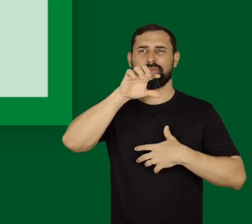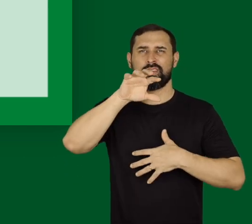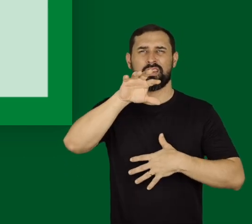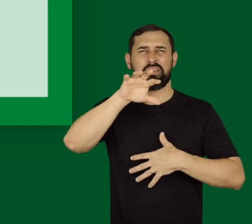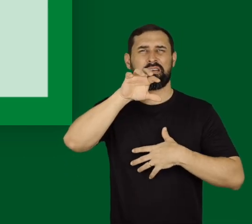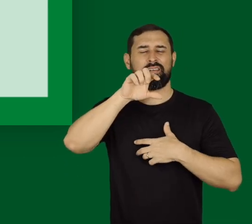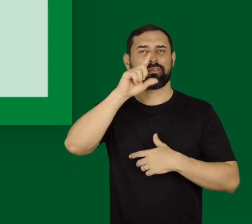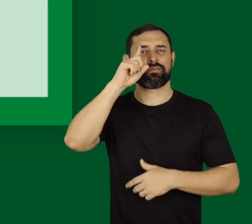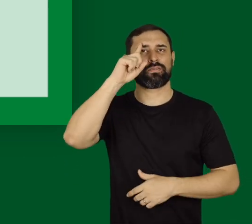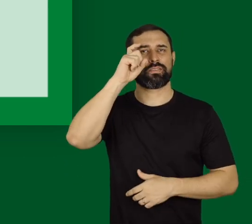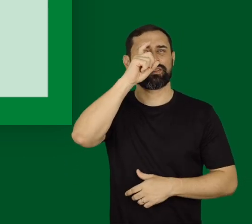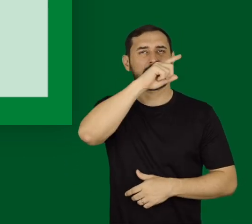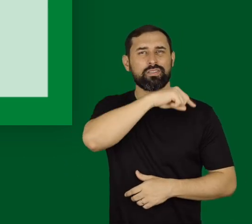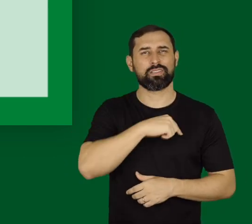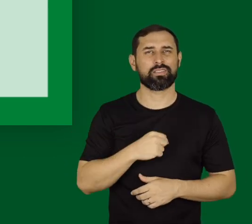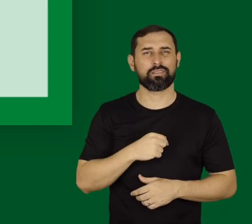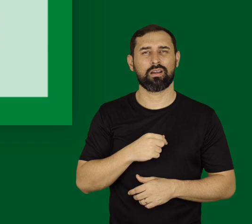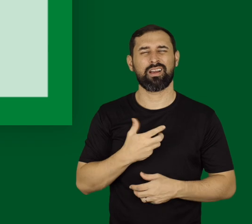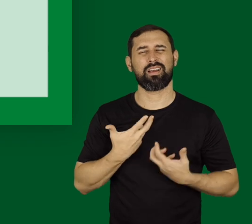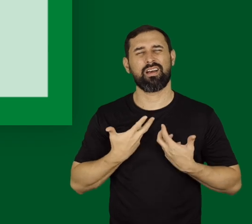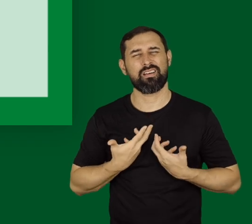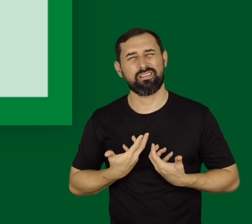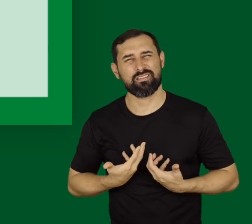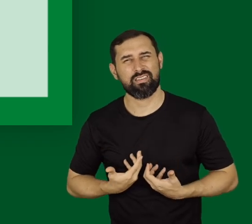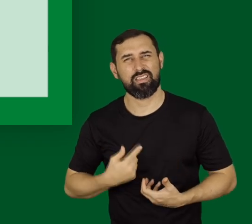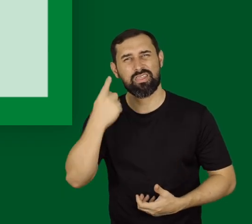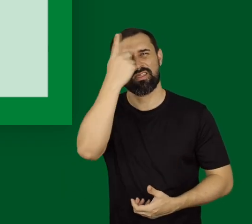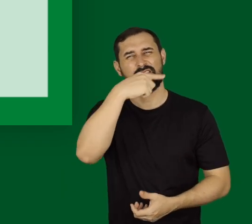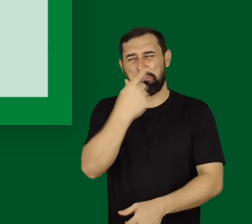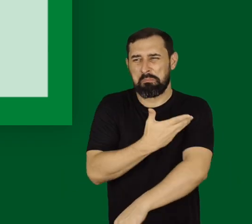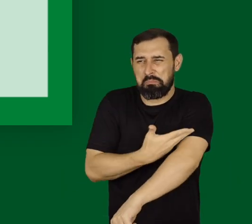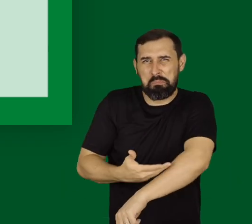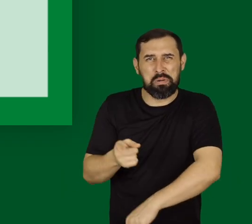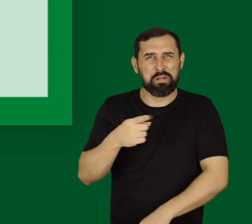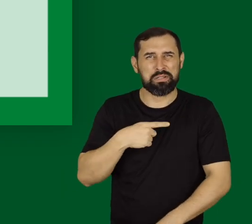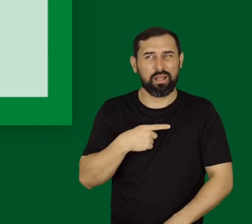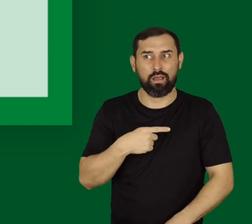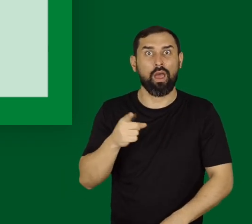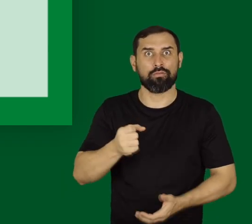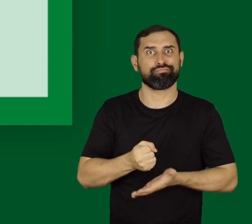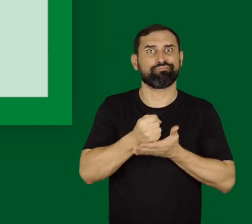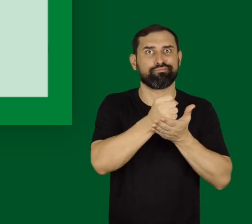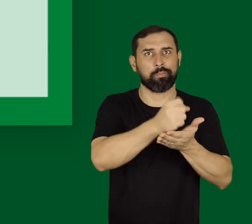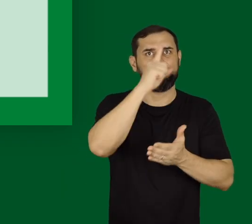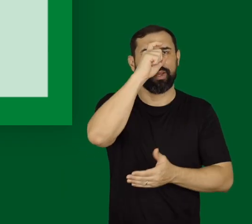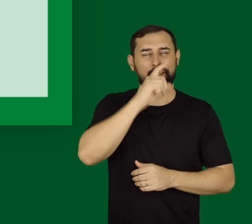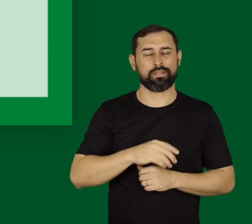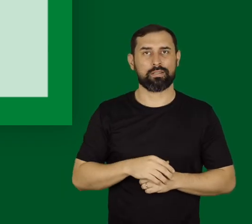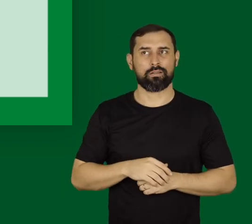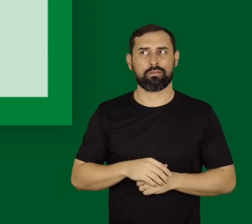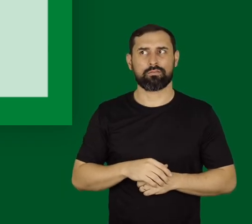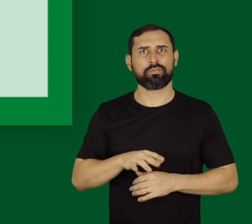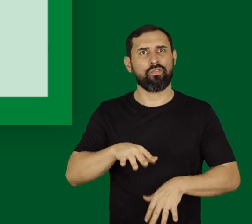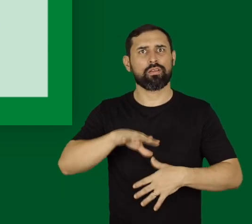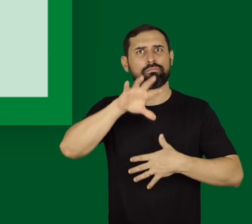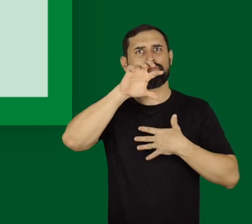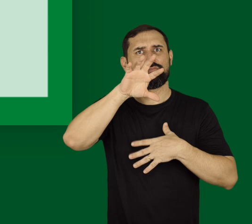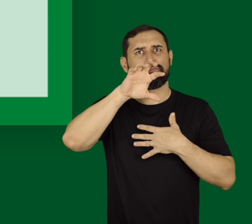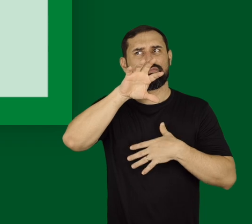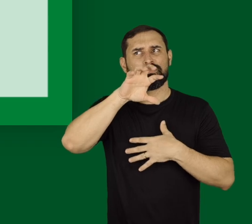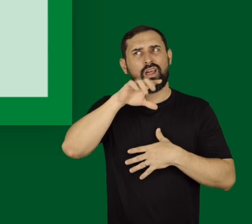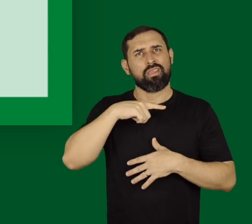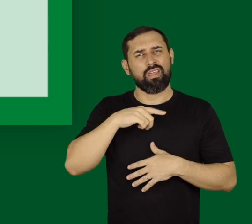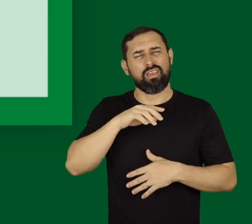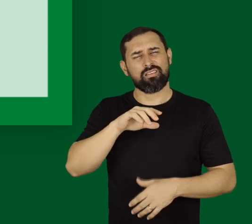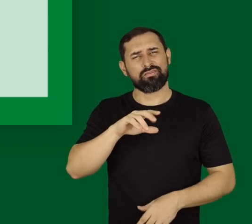respiratório, letargia e palidez trazida para o pronto-socorro. Ou seja, esse paciente ele pode ter um desconforto respiratório, como também pode ser que